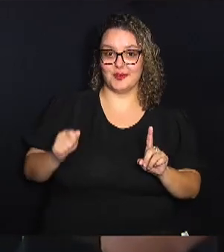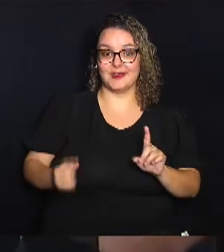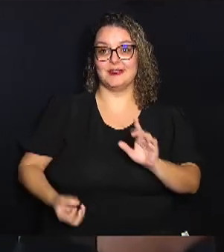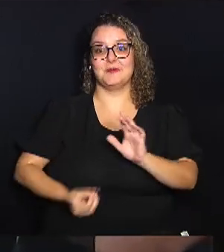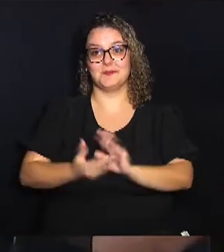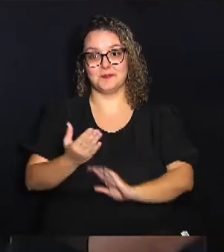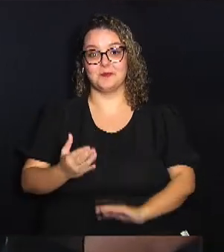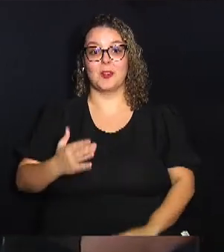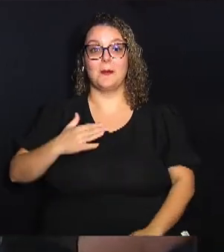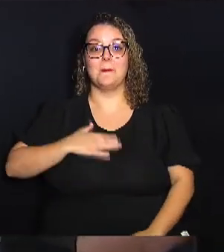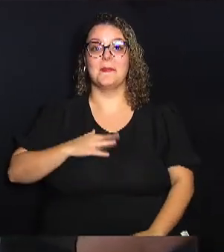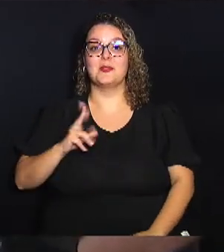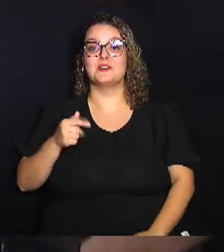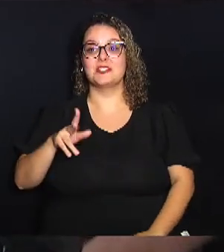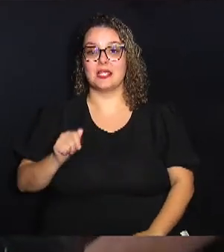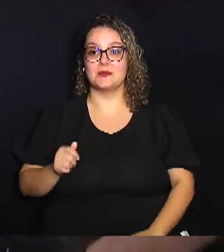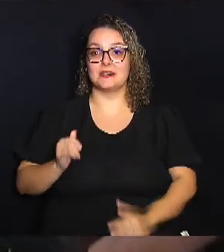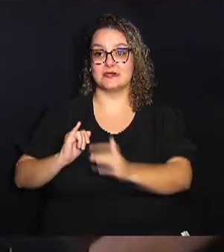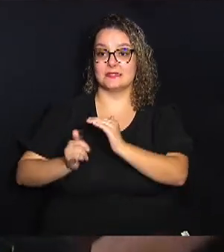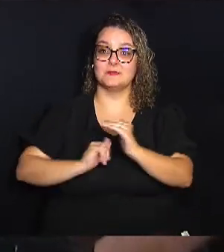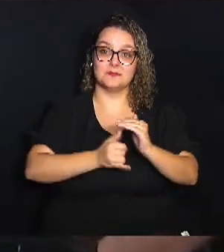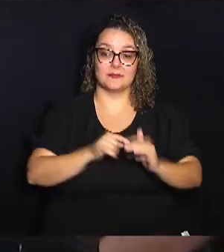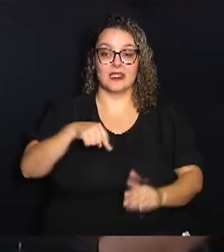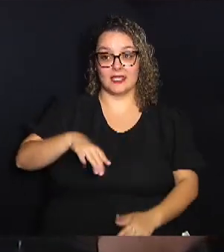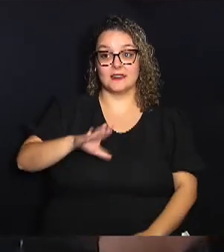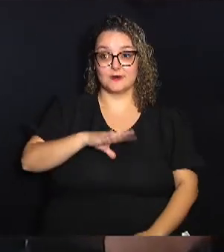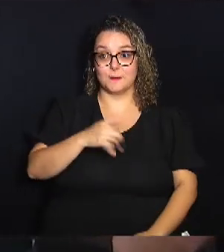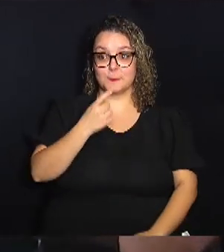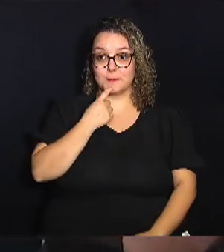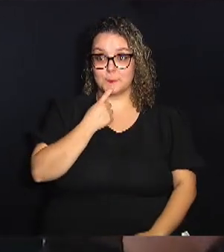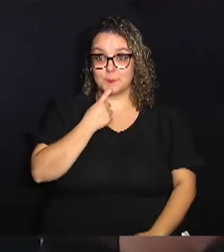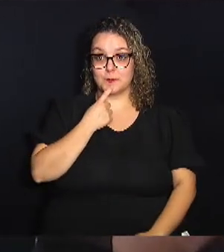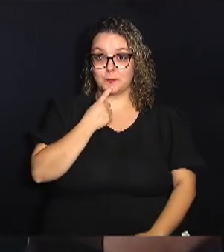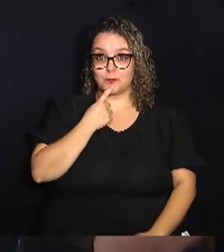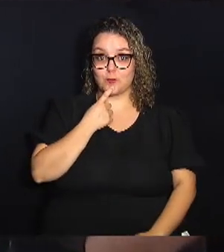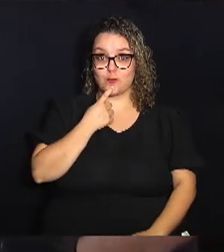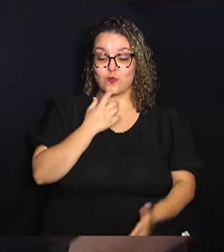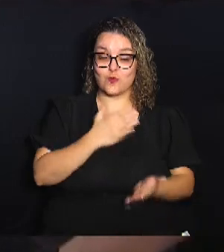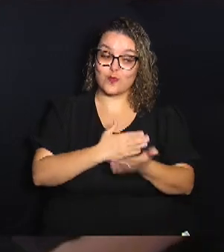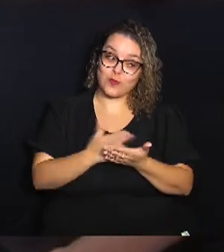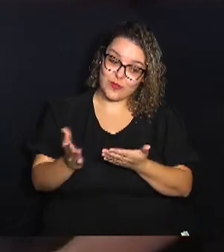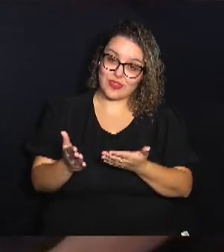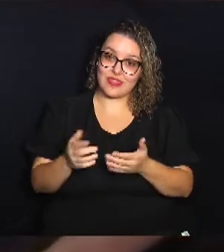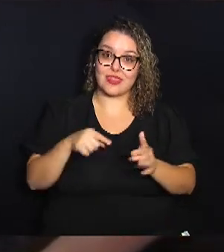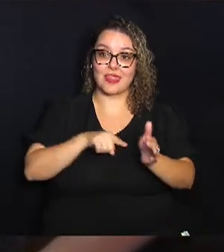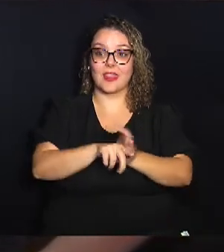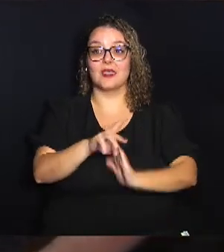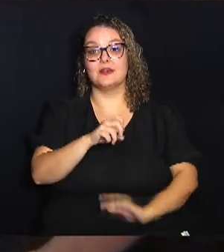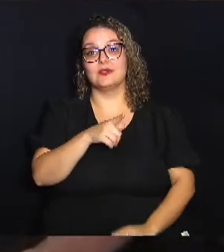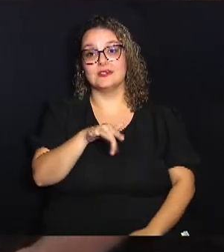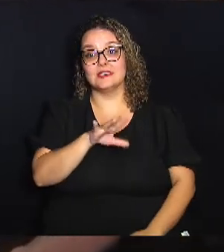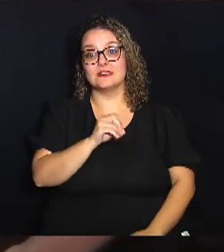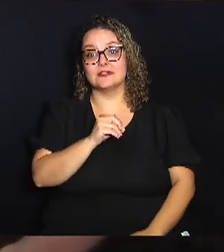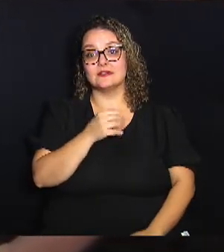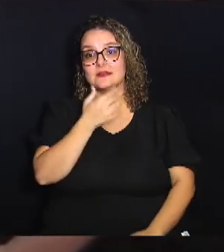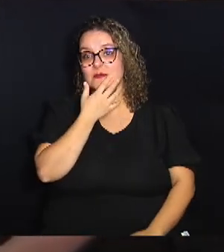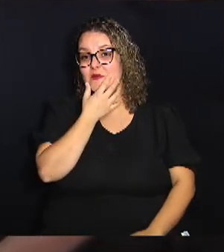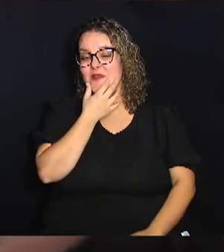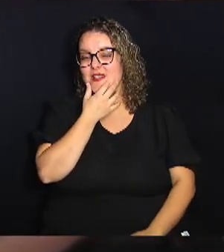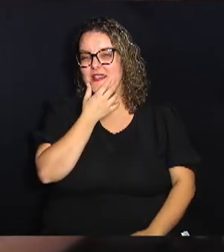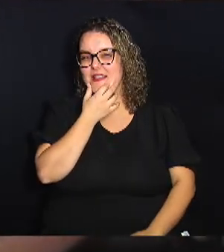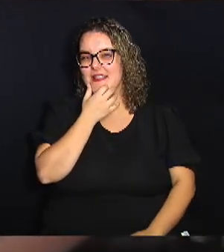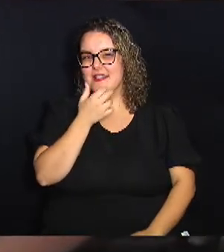do Meu Chapa, duas startups daqui de Campinas. Para começar aqui, eu vou perguntar para o Rodrigo. Rodrigo, o pessoal fala